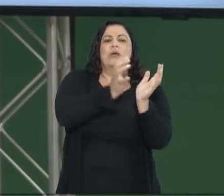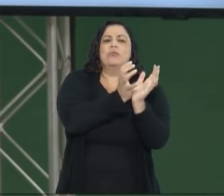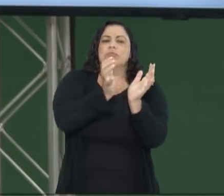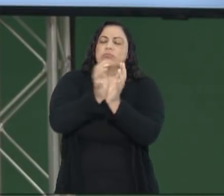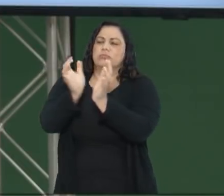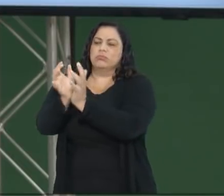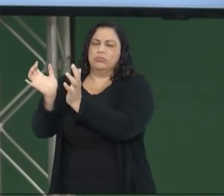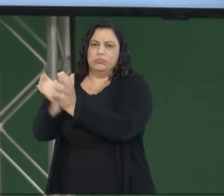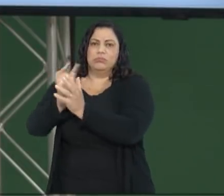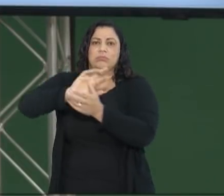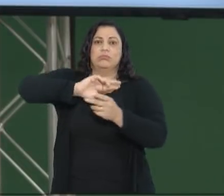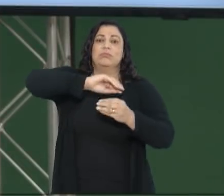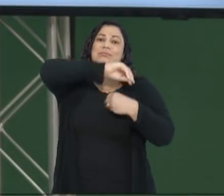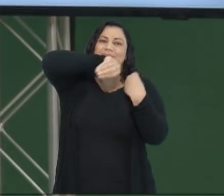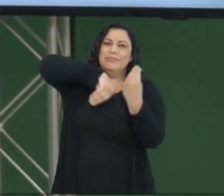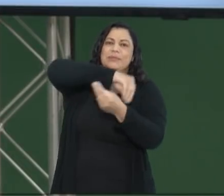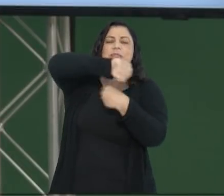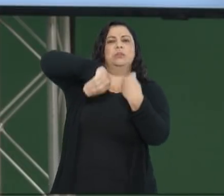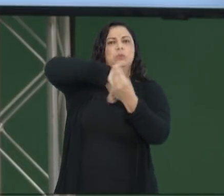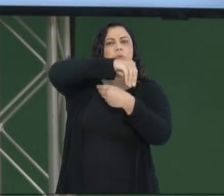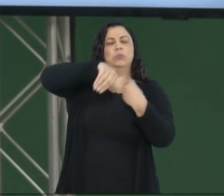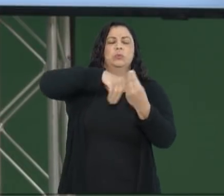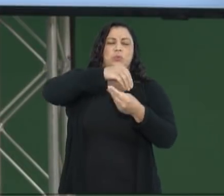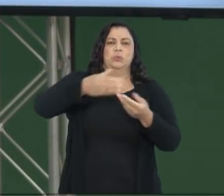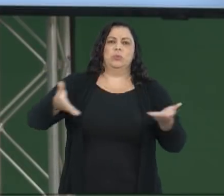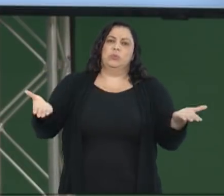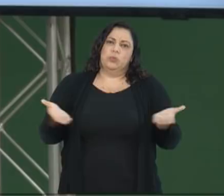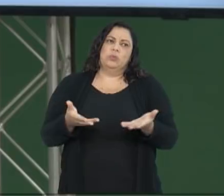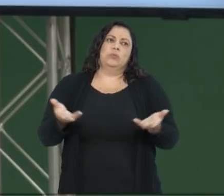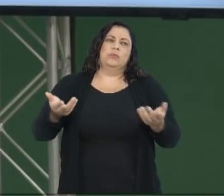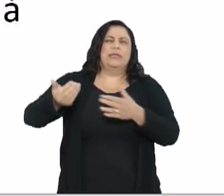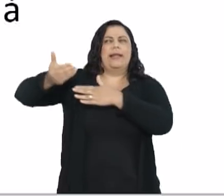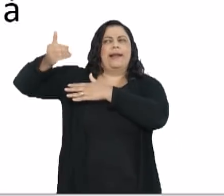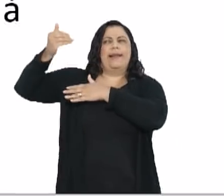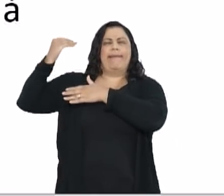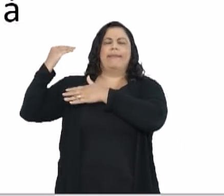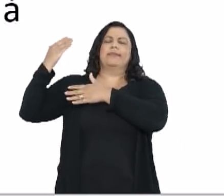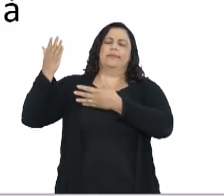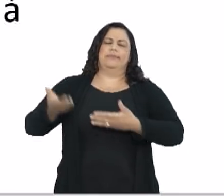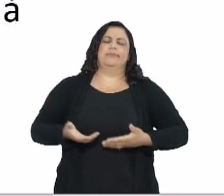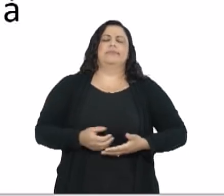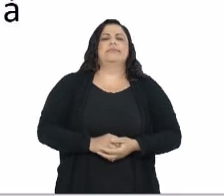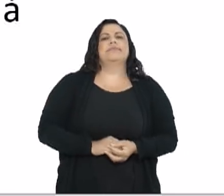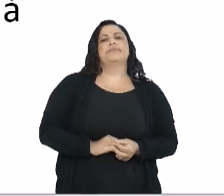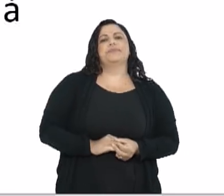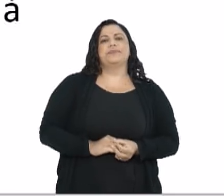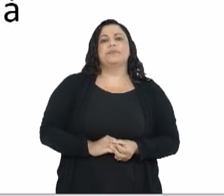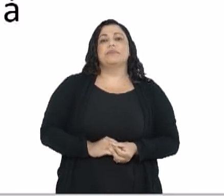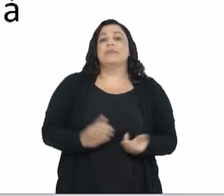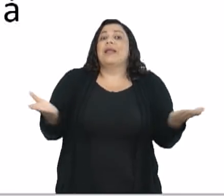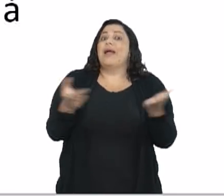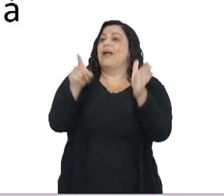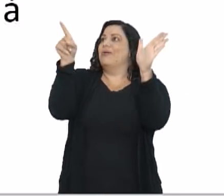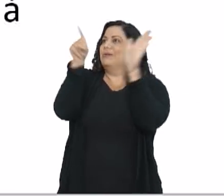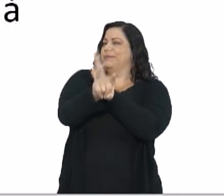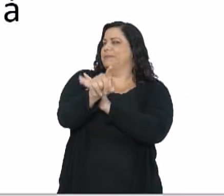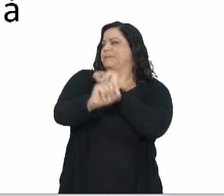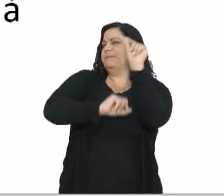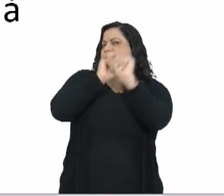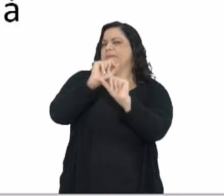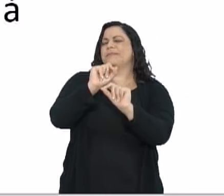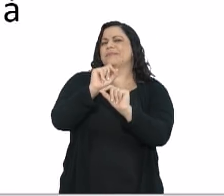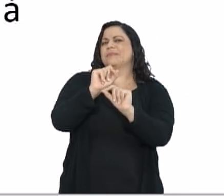nós temos hoje, né? Perguntinha lá. Que regiões atuais da Europa